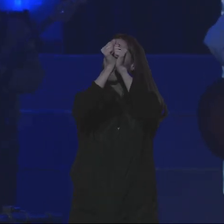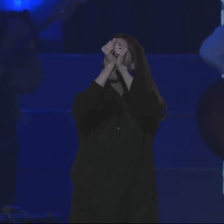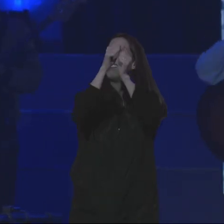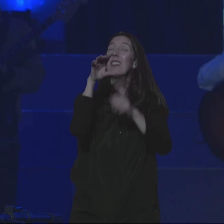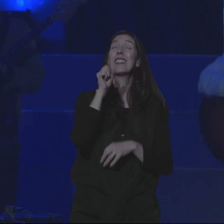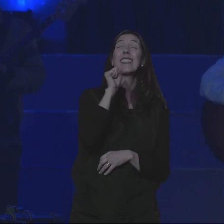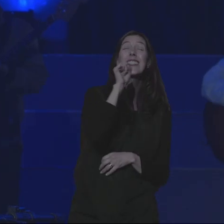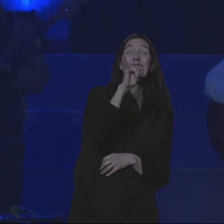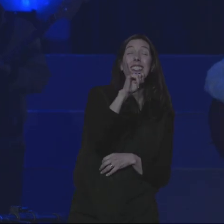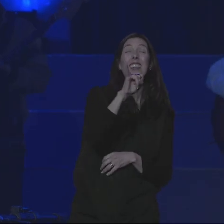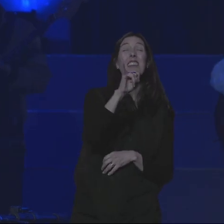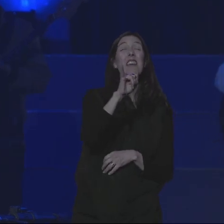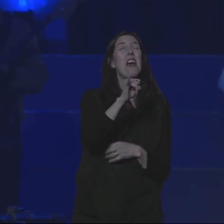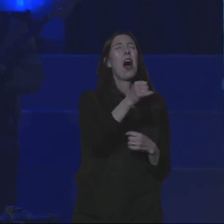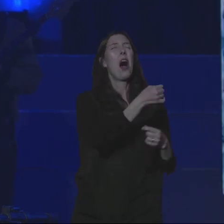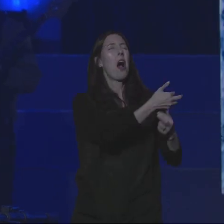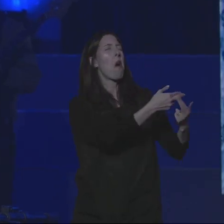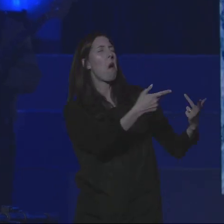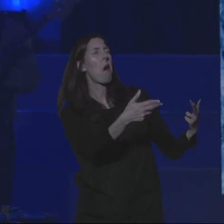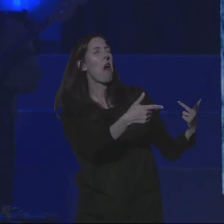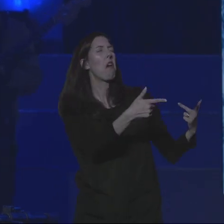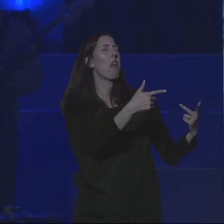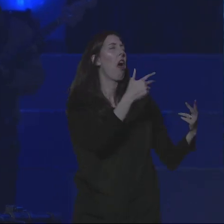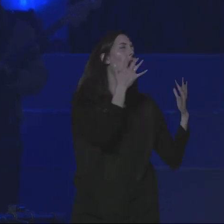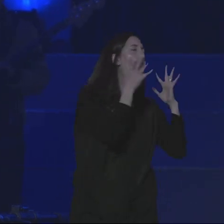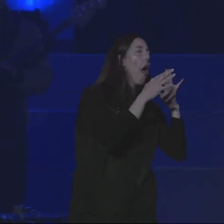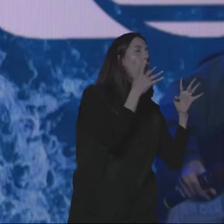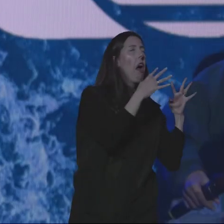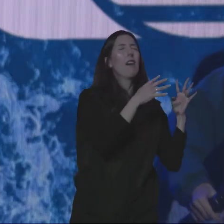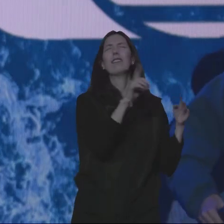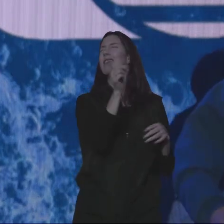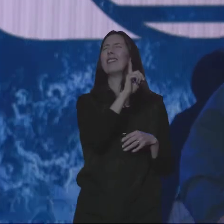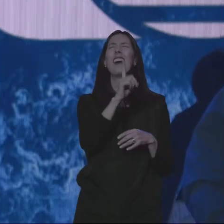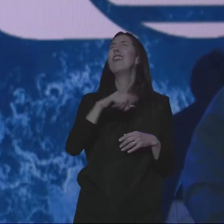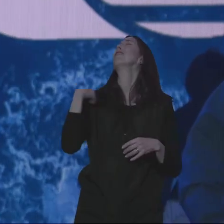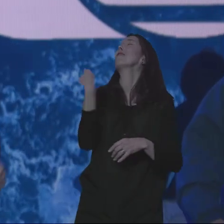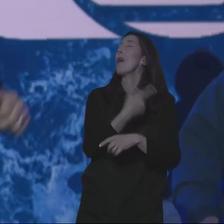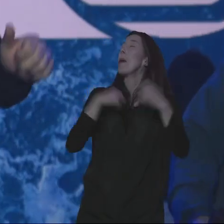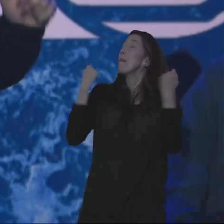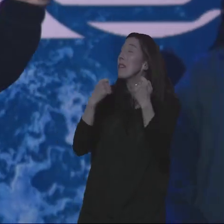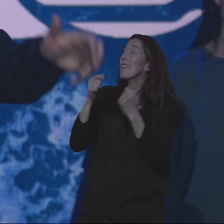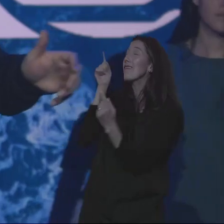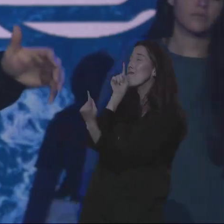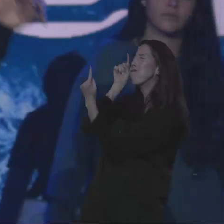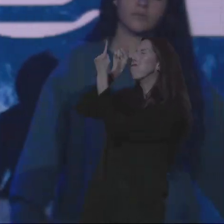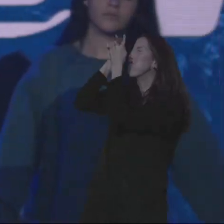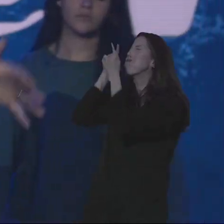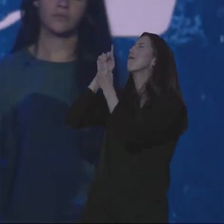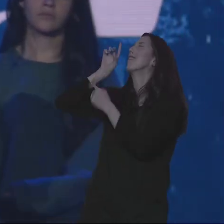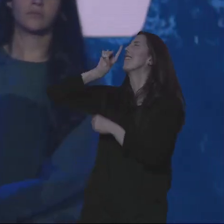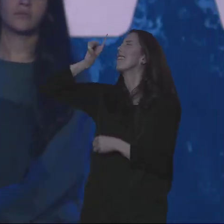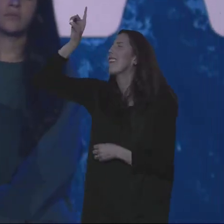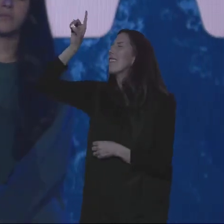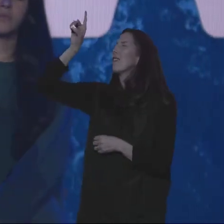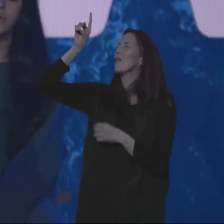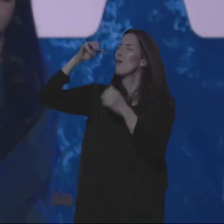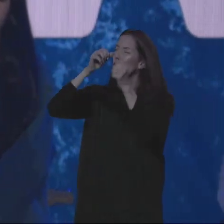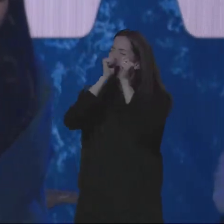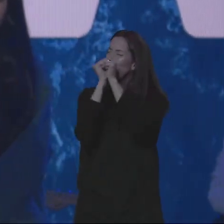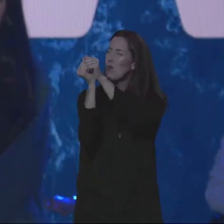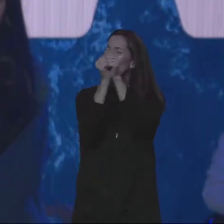Se for para se entreter com alguma coisa aqui, Senhor, que seja com a Tua presença. Que seja para se relacionar com a Tua